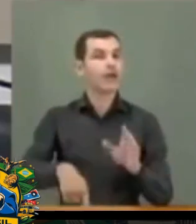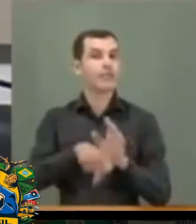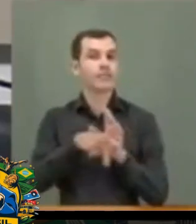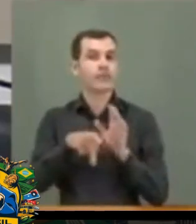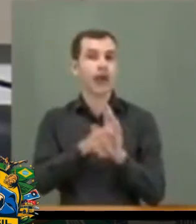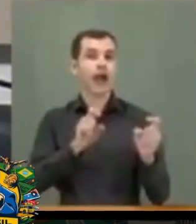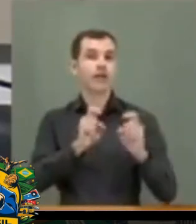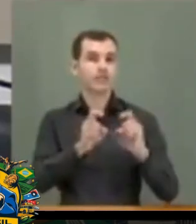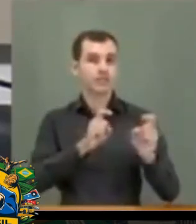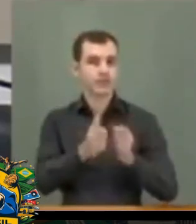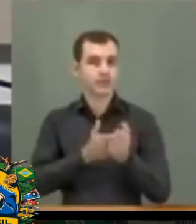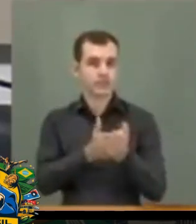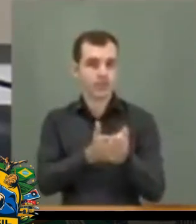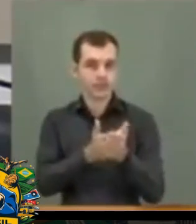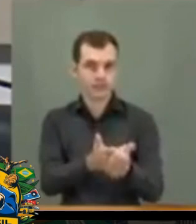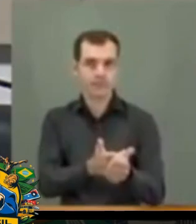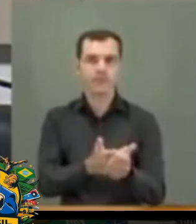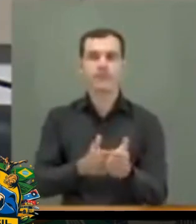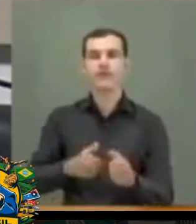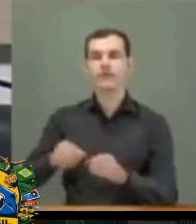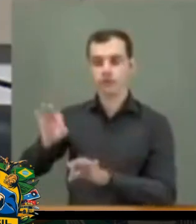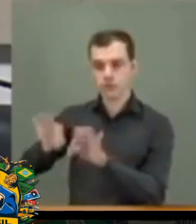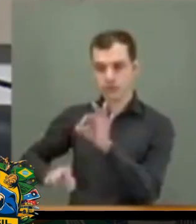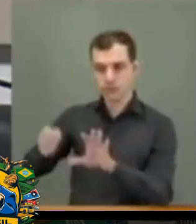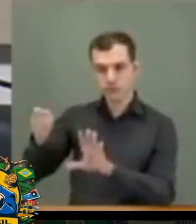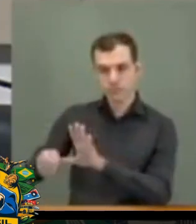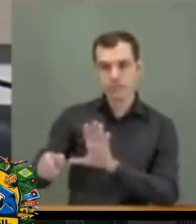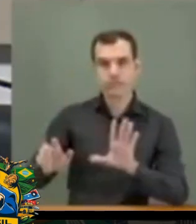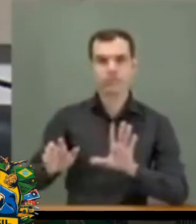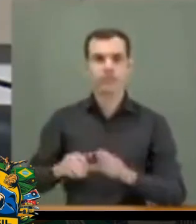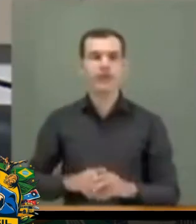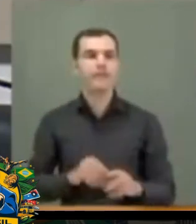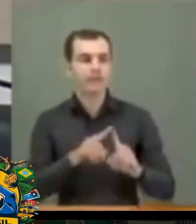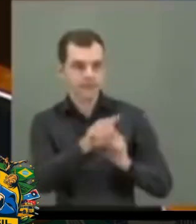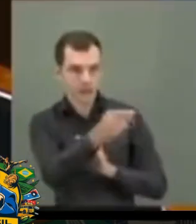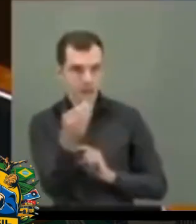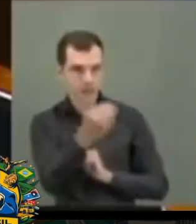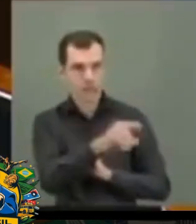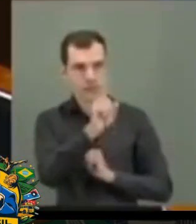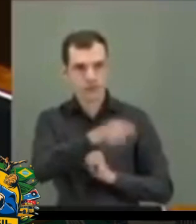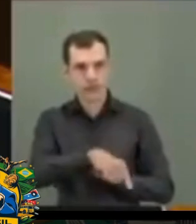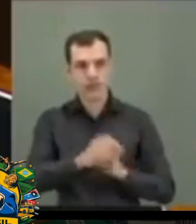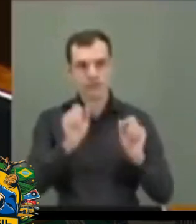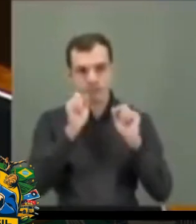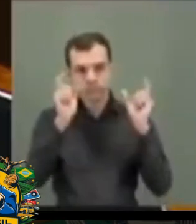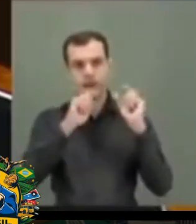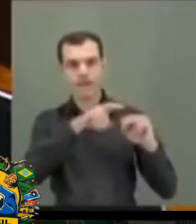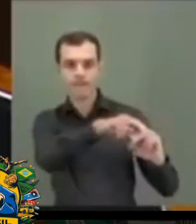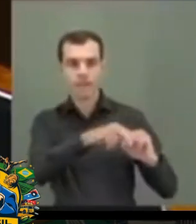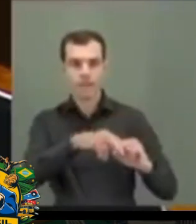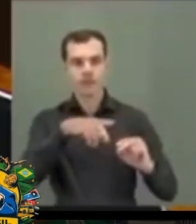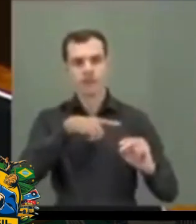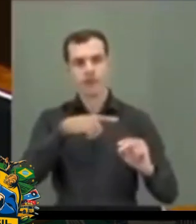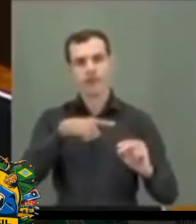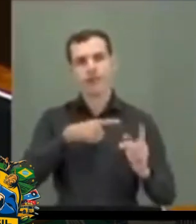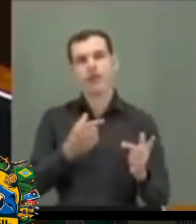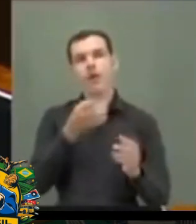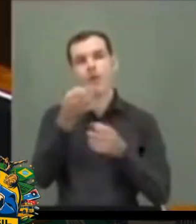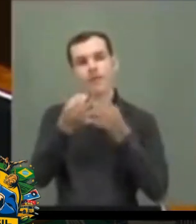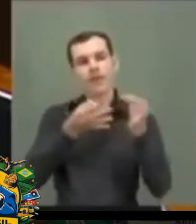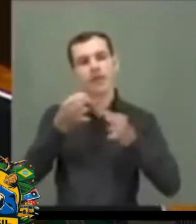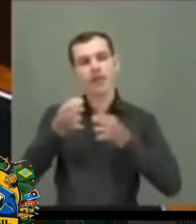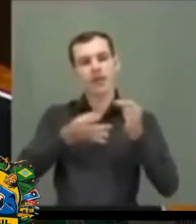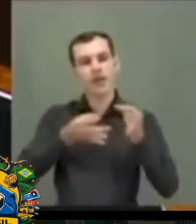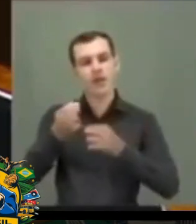ordem judicial, sim. Eu compreendo, mas foi o senhor que colocou como relevante o fato dele flertar com crime, ter opiniões que flertavam